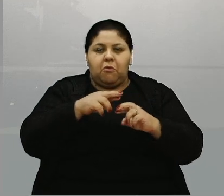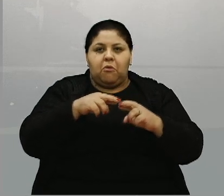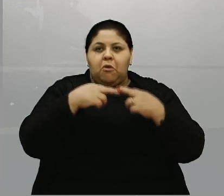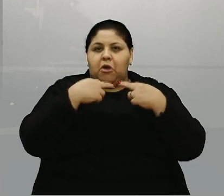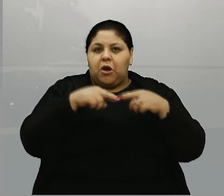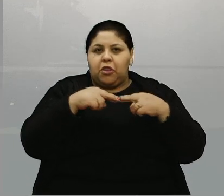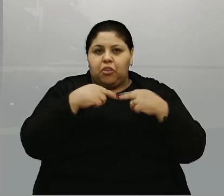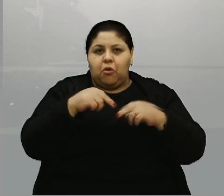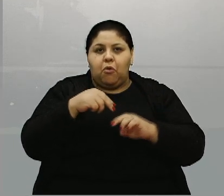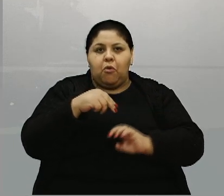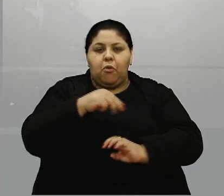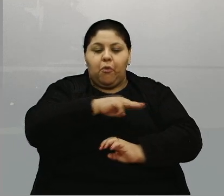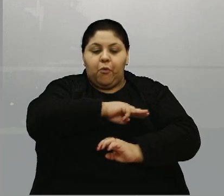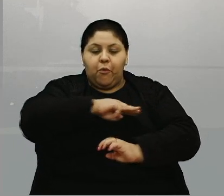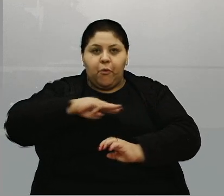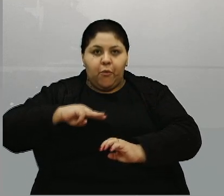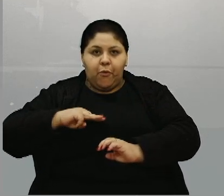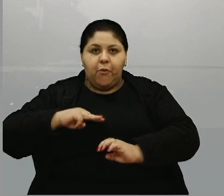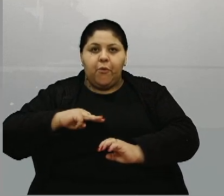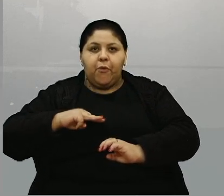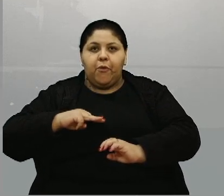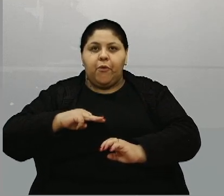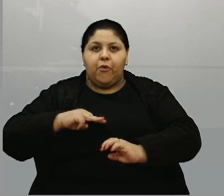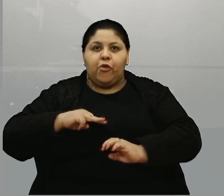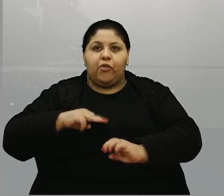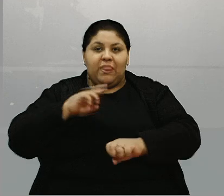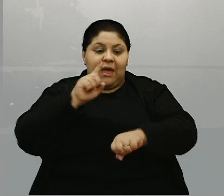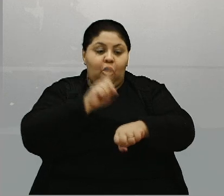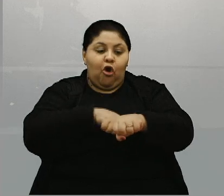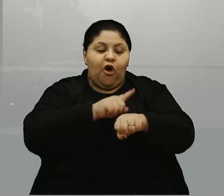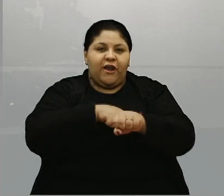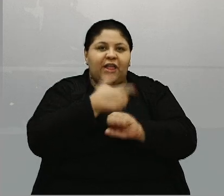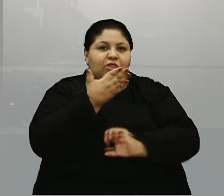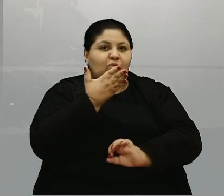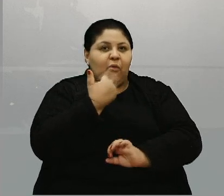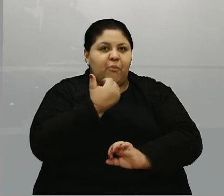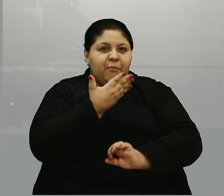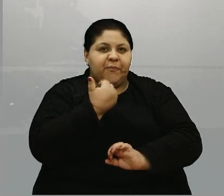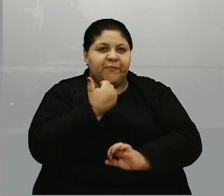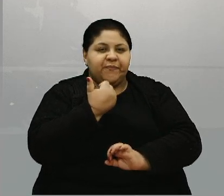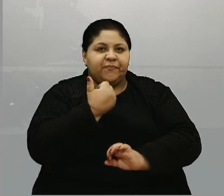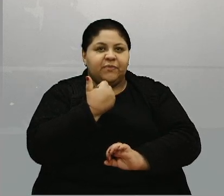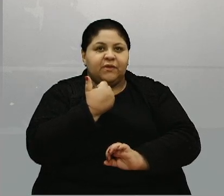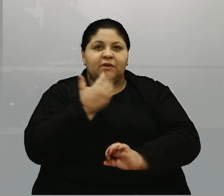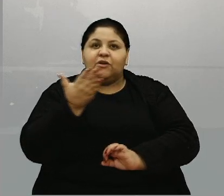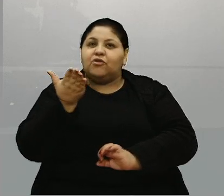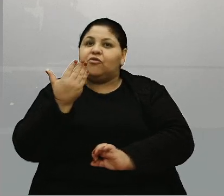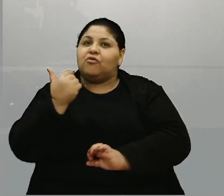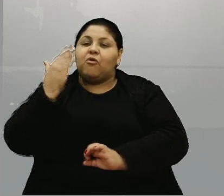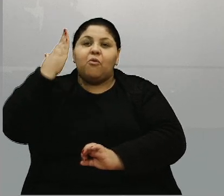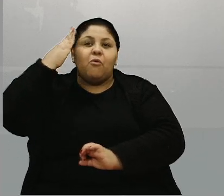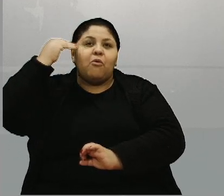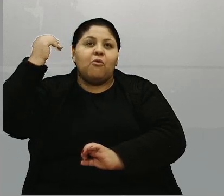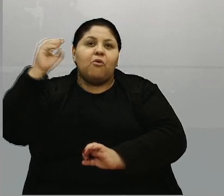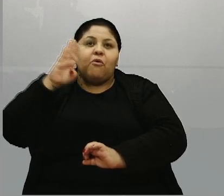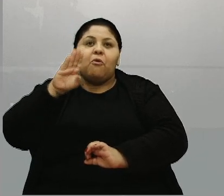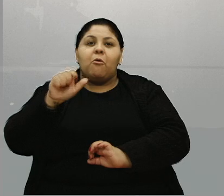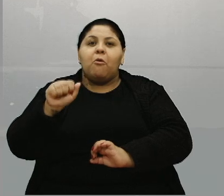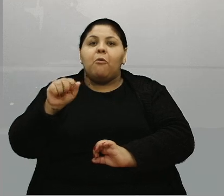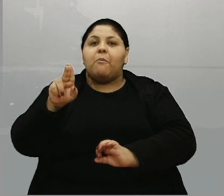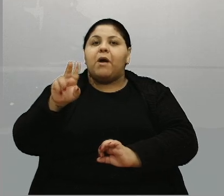Polo, na hora do almoço, o pessoal, vamos comer o famoso Bauru de